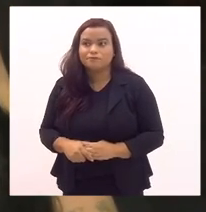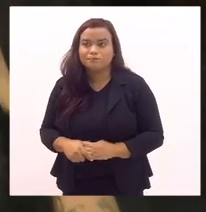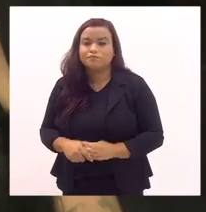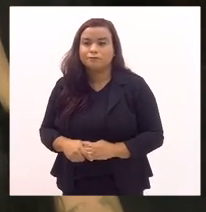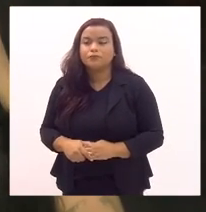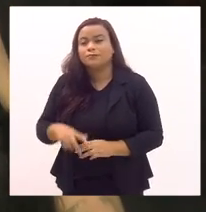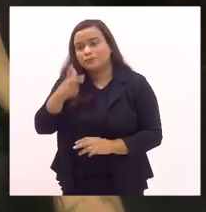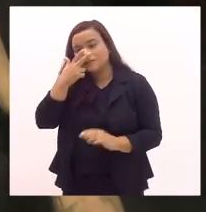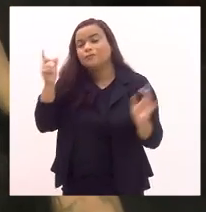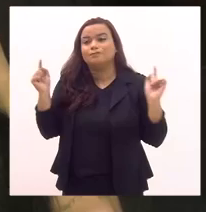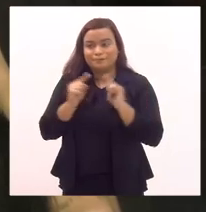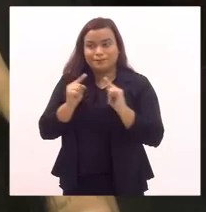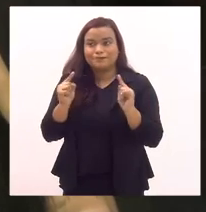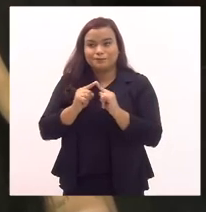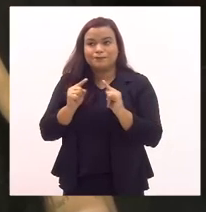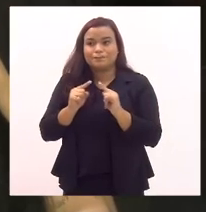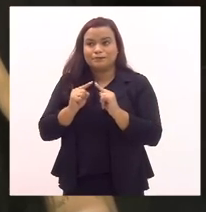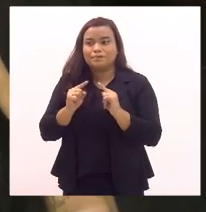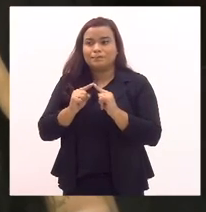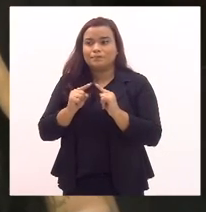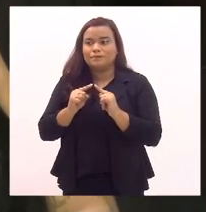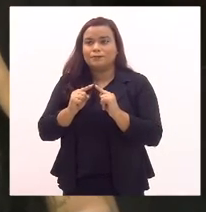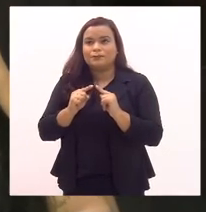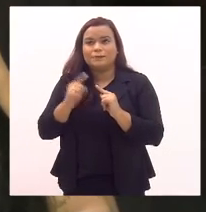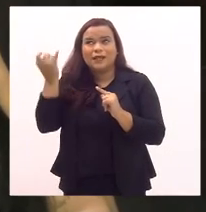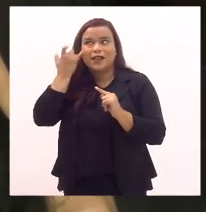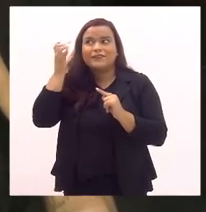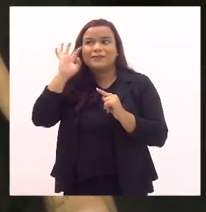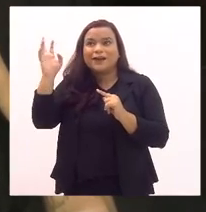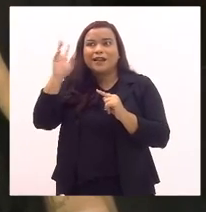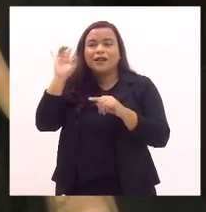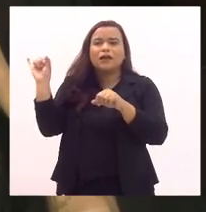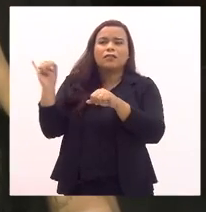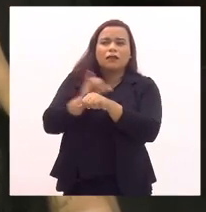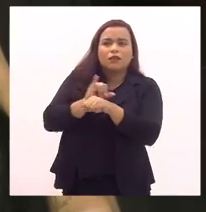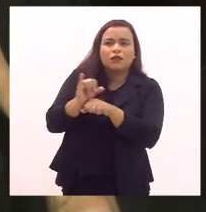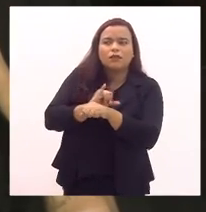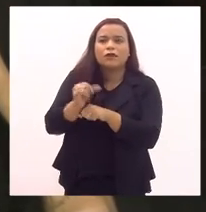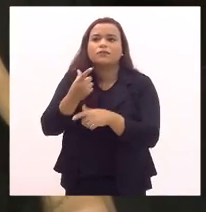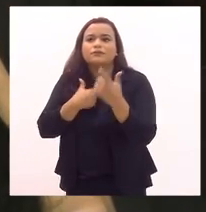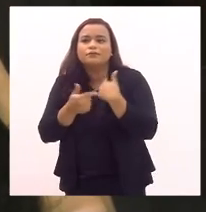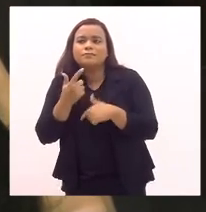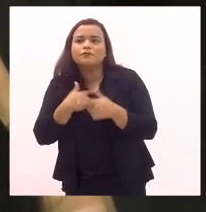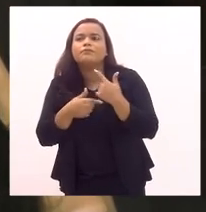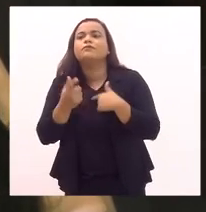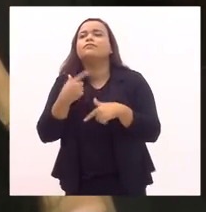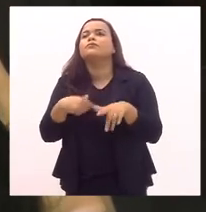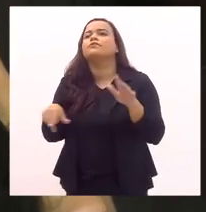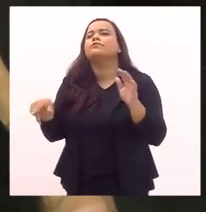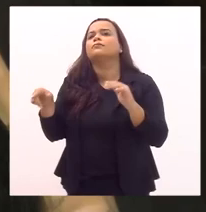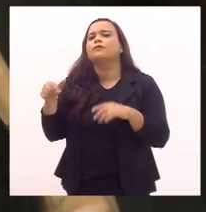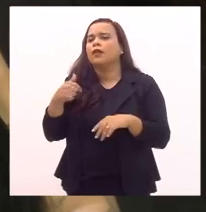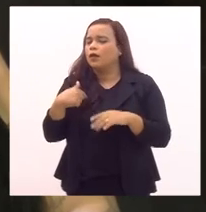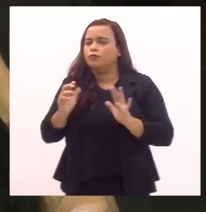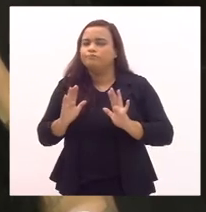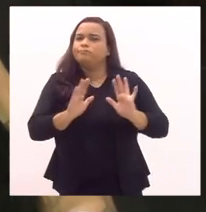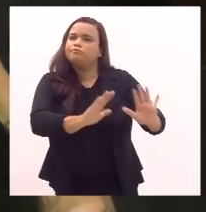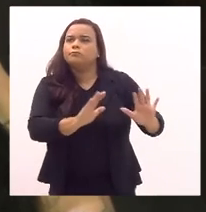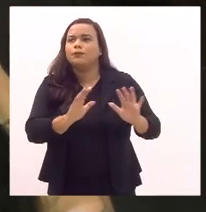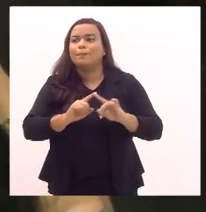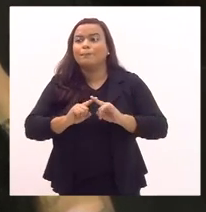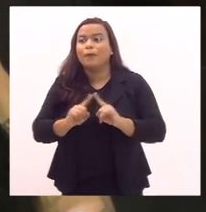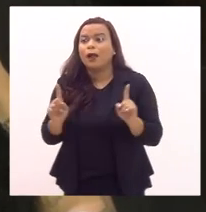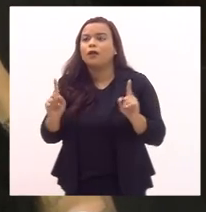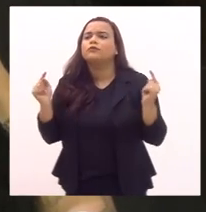tem a ver com uma uma uma uma ideia né que uma ideia com desejo que uma concepção que eu refuto mas